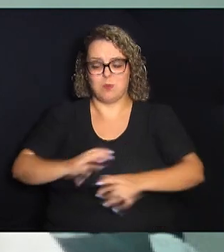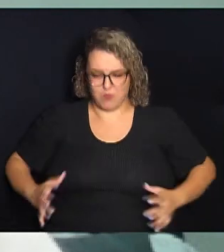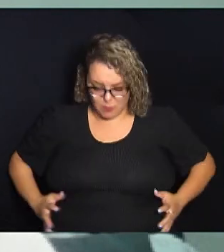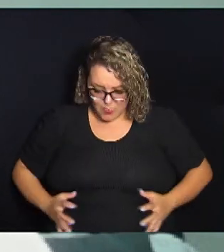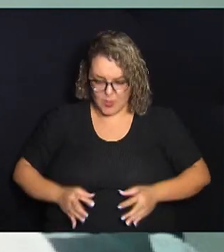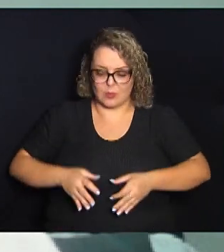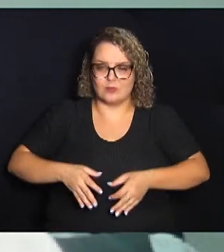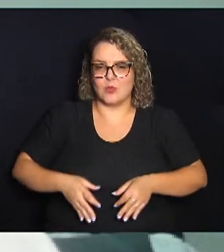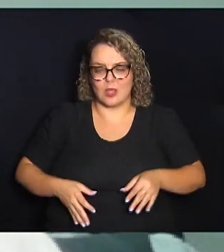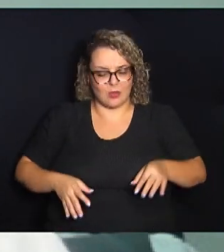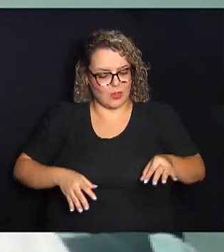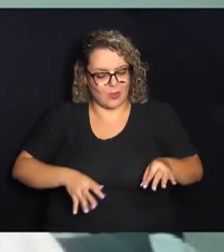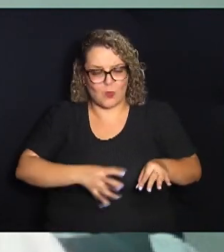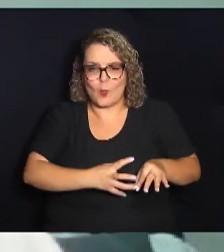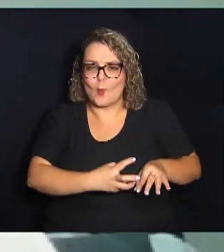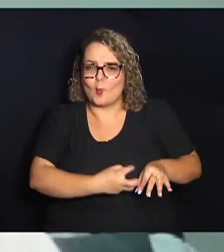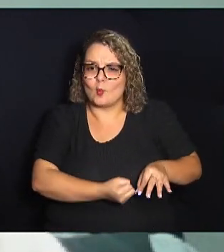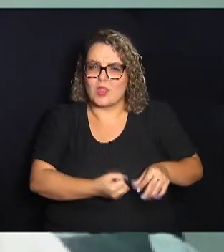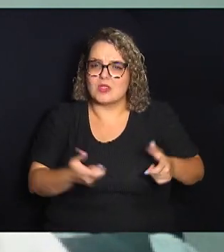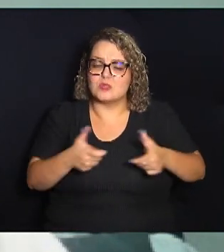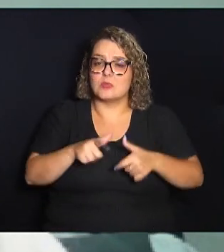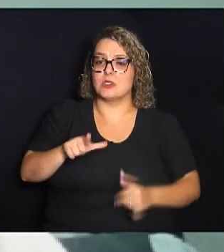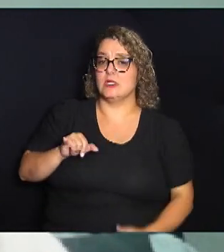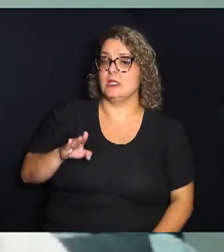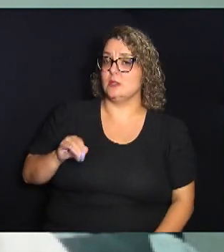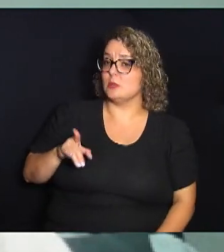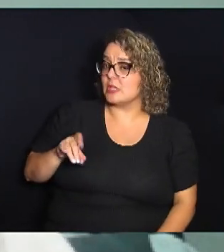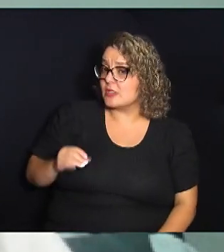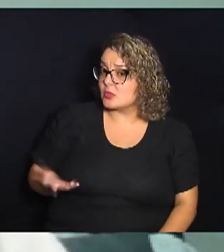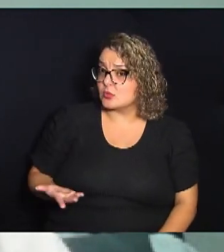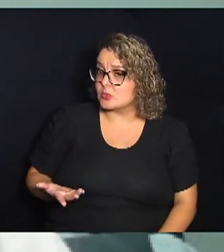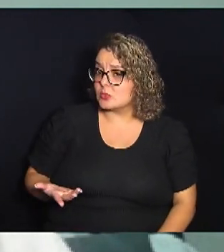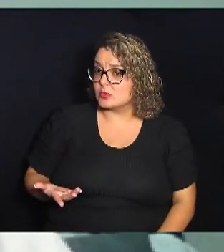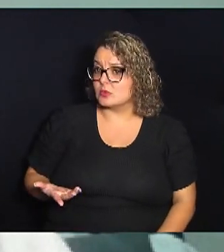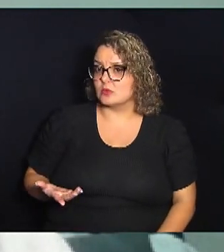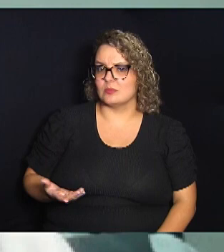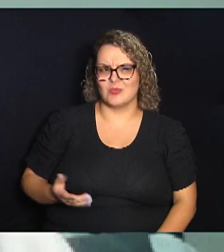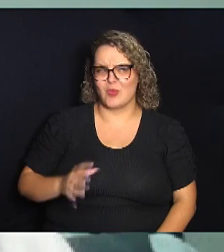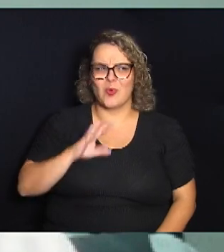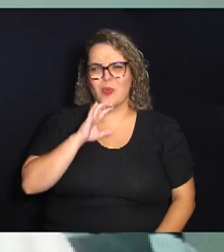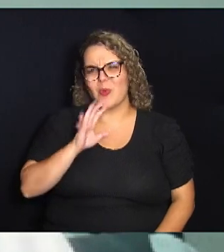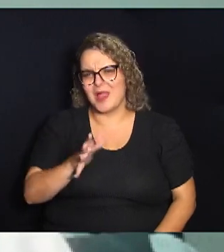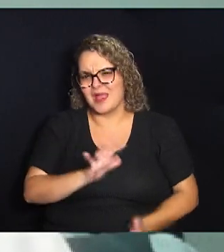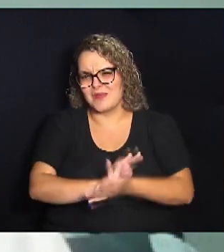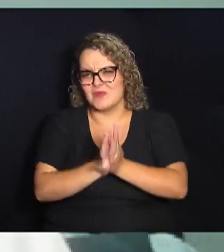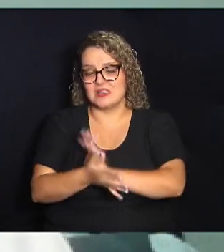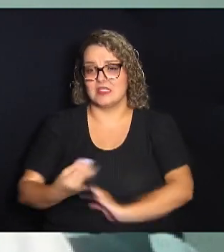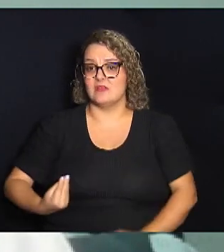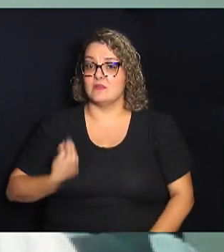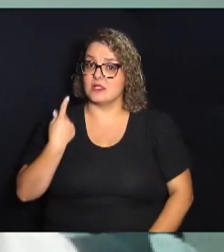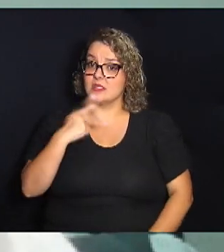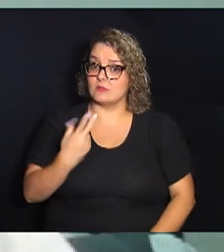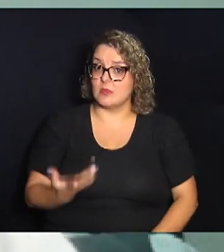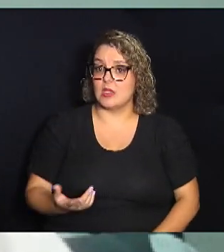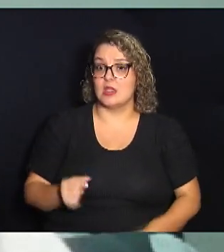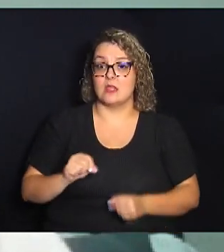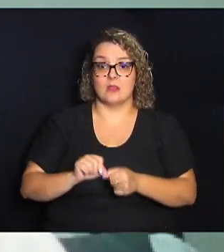seca, diminuição da libido, quer dizer, uma catástrofe na vida dela. E a gente faz tratamento, já colocamos,